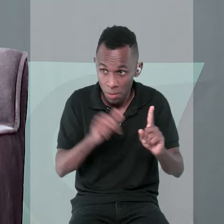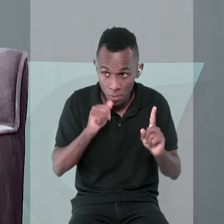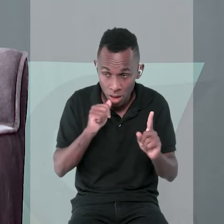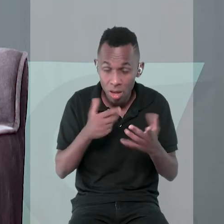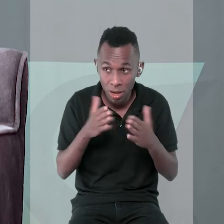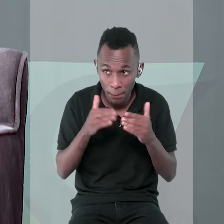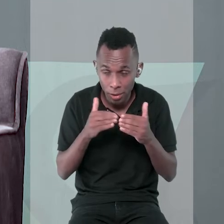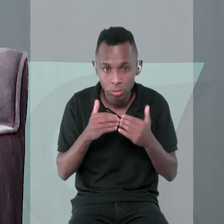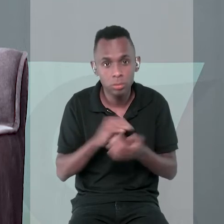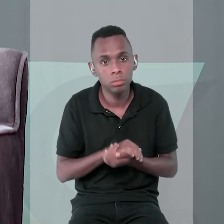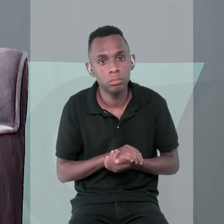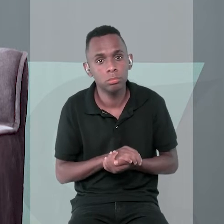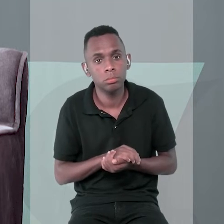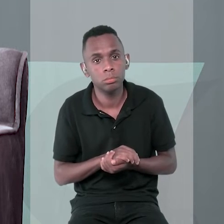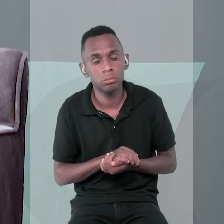ela?